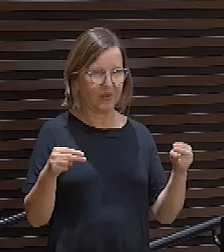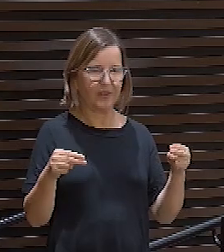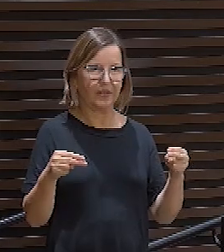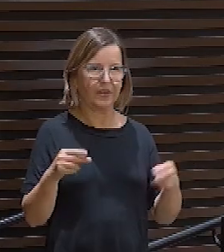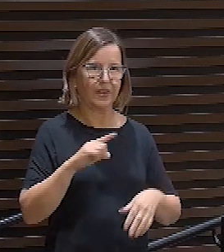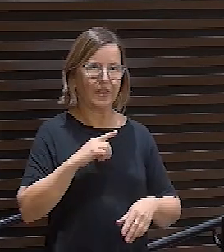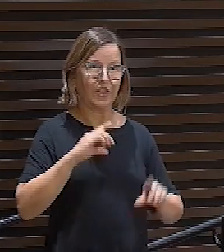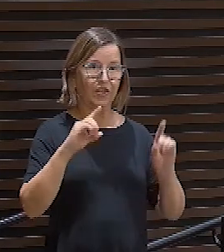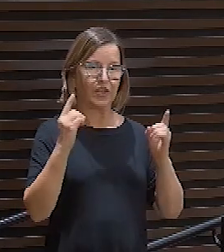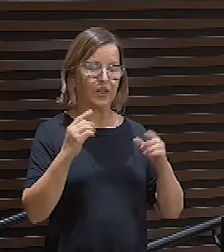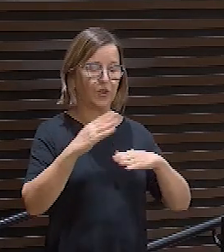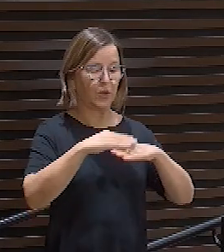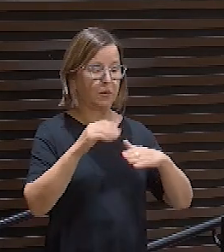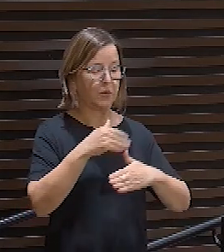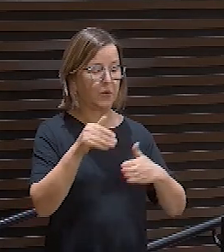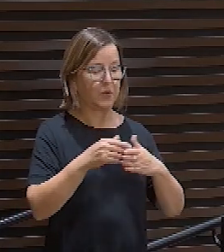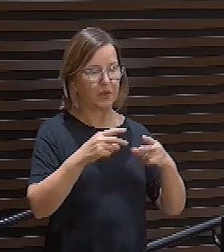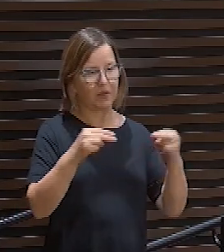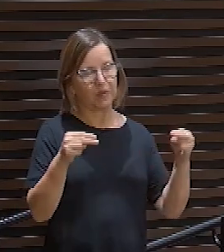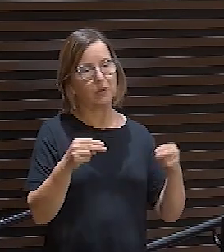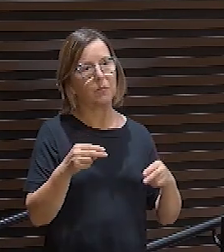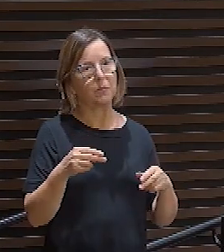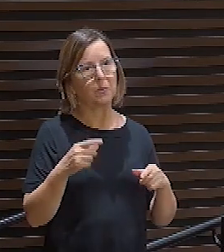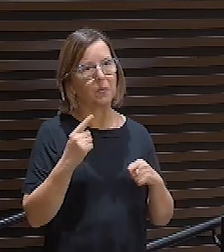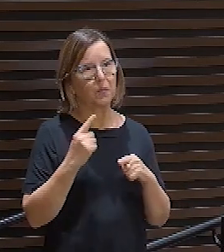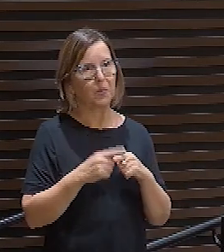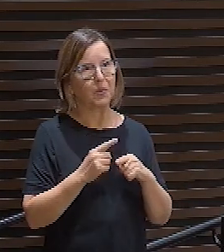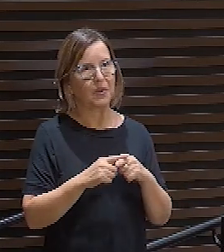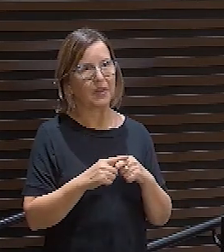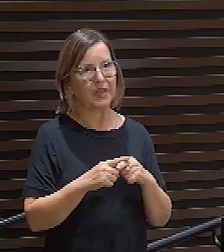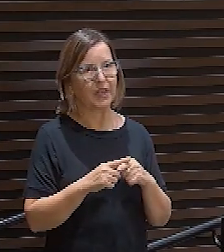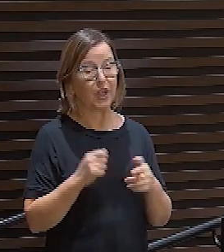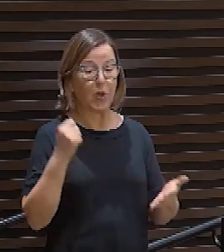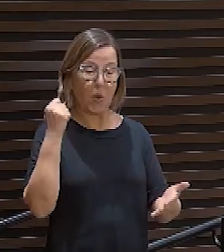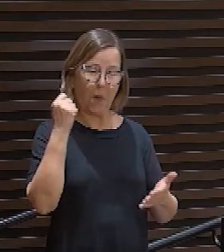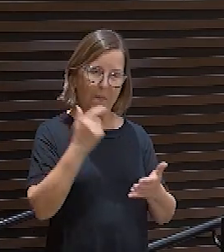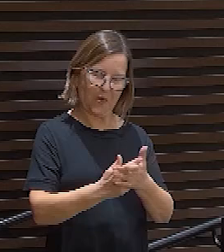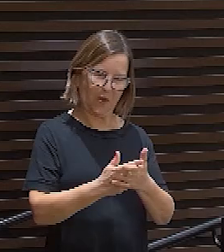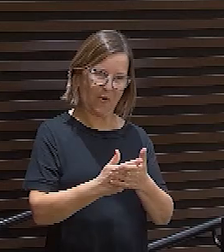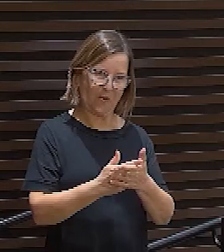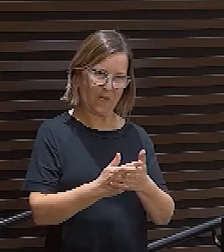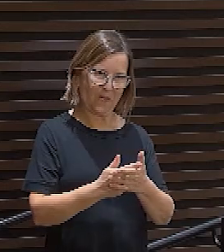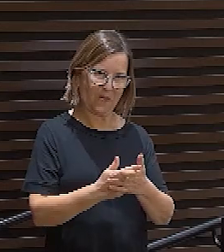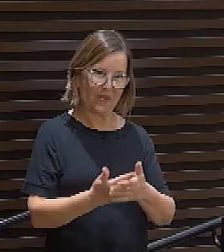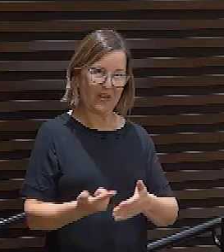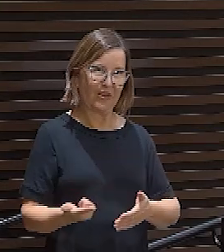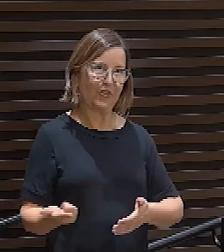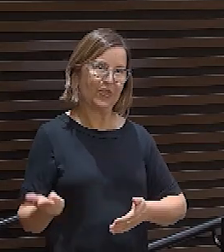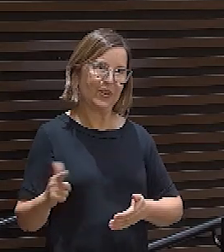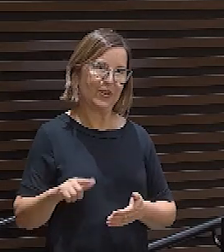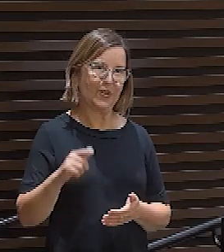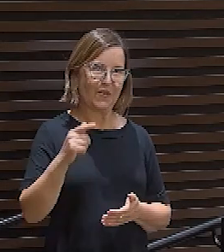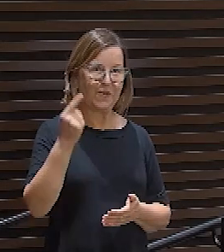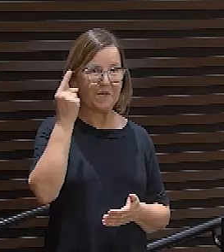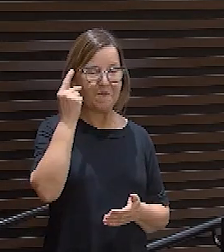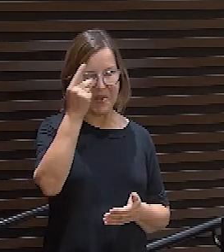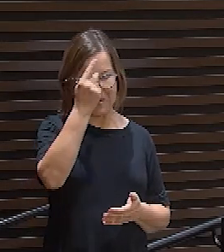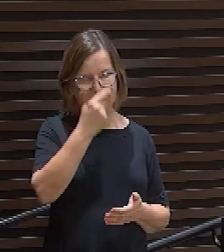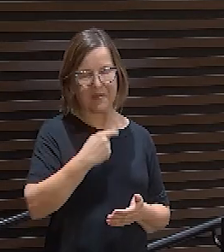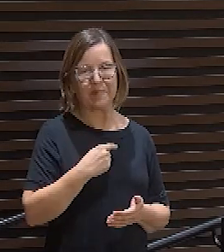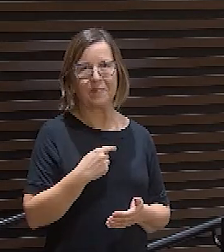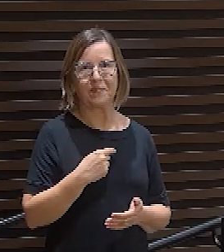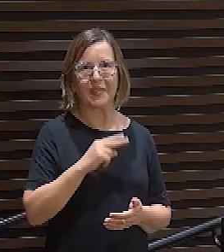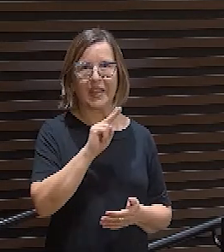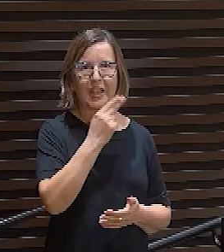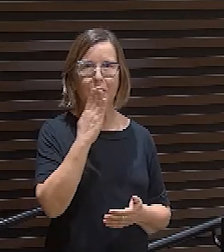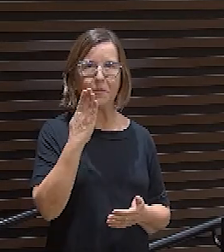segundo lugar, porque ele a comprou de volta para si. Hebreus 1:3, a